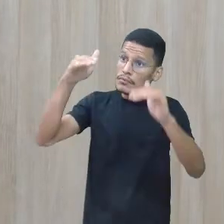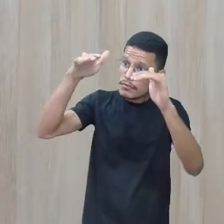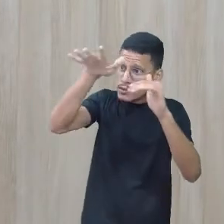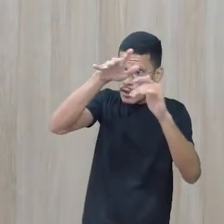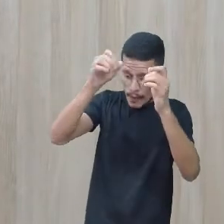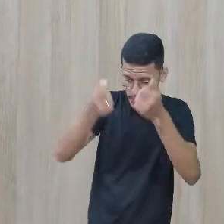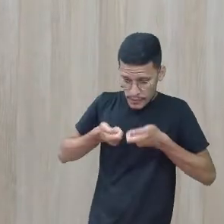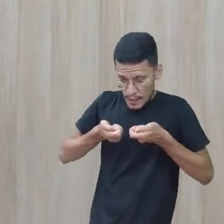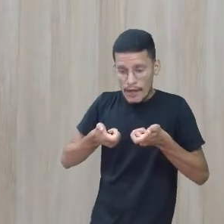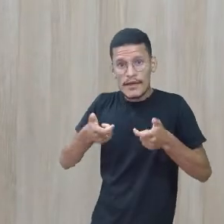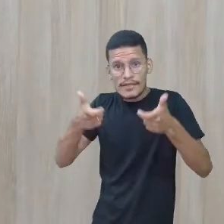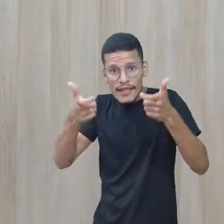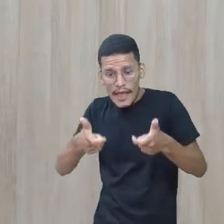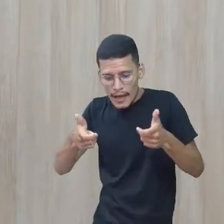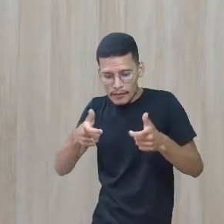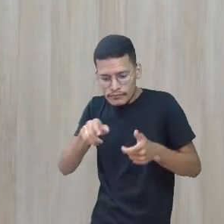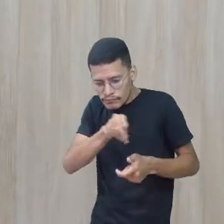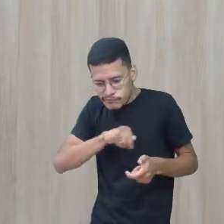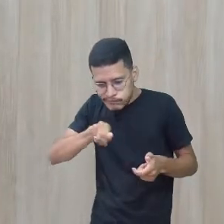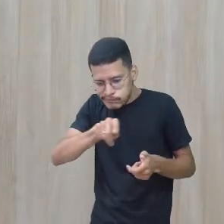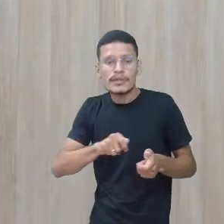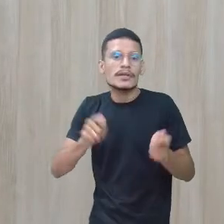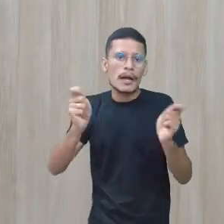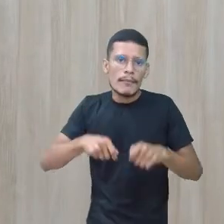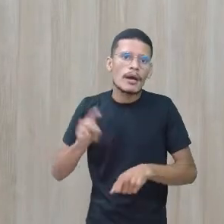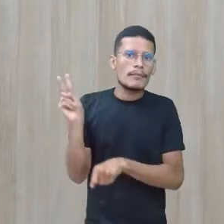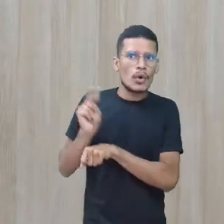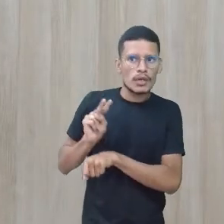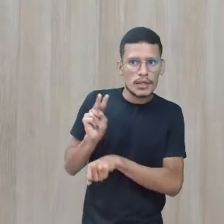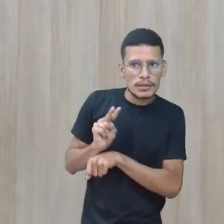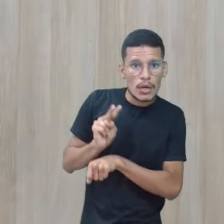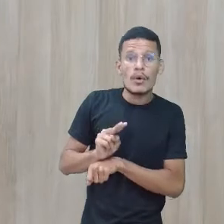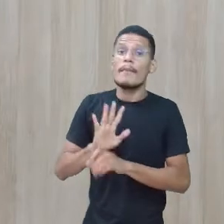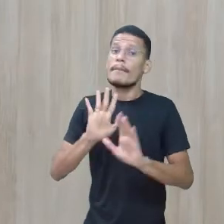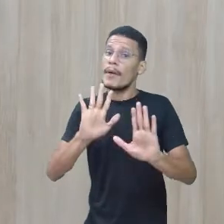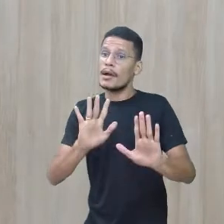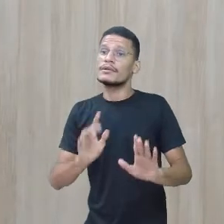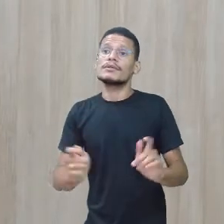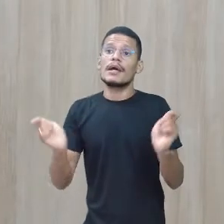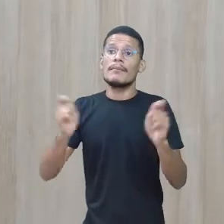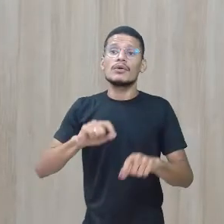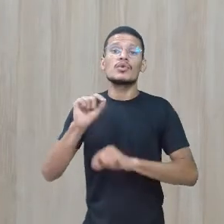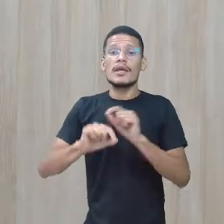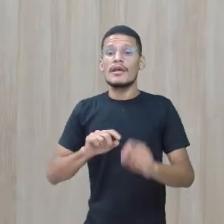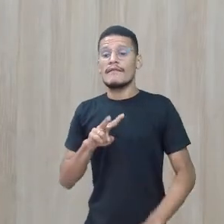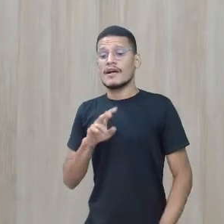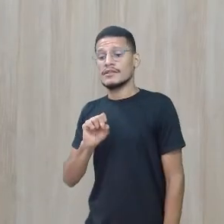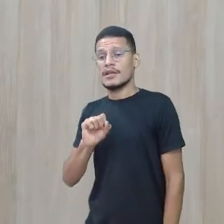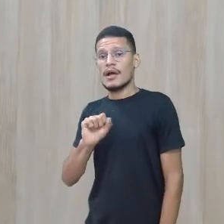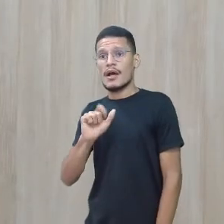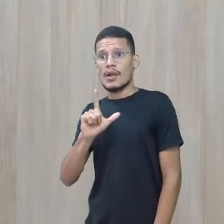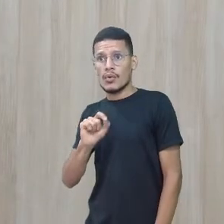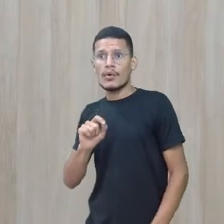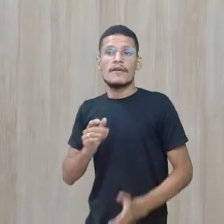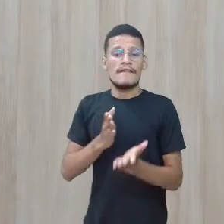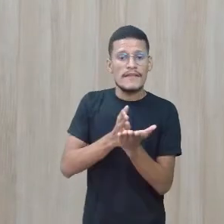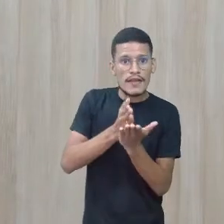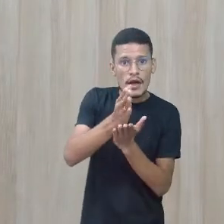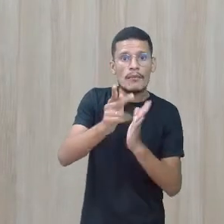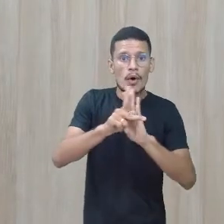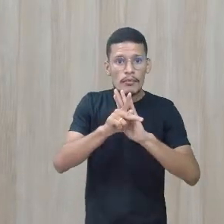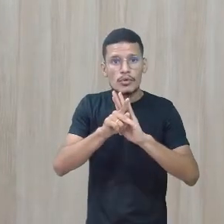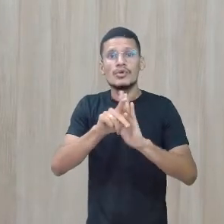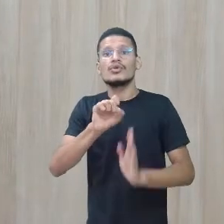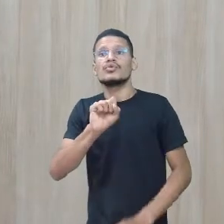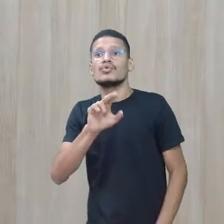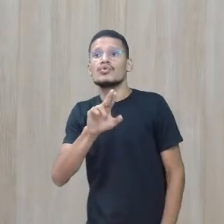para o vassalo e garantia a sua proteção. Em troca, o vassalo tinha que ser fiel ao